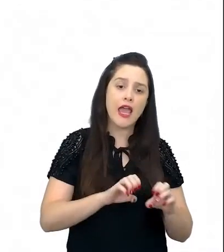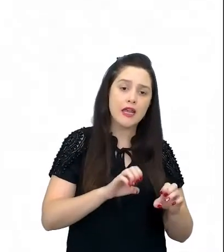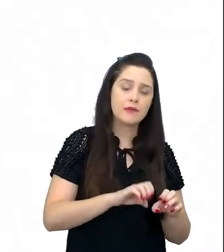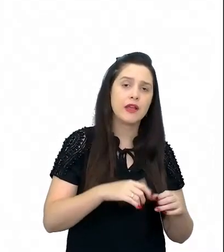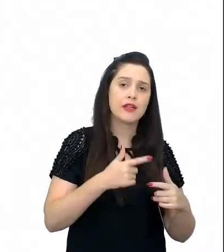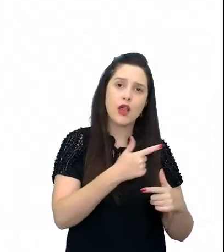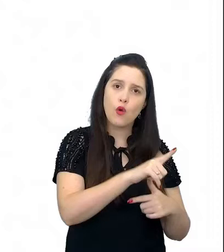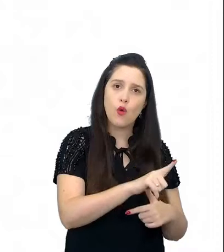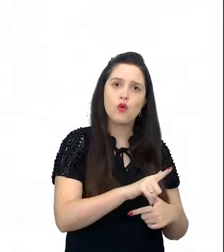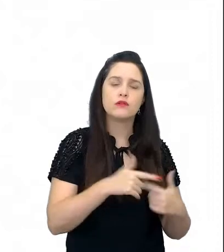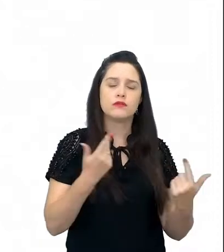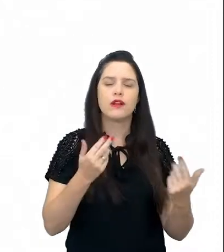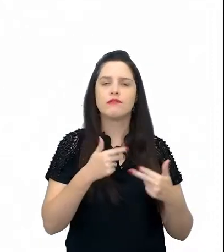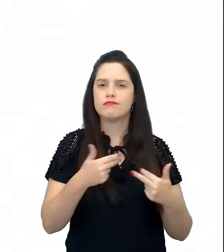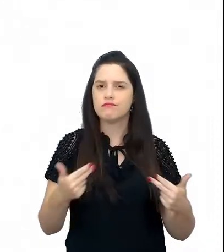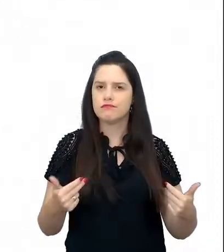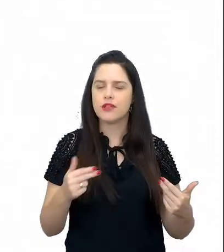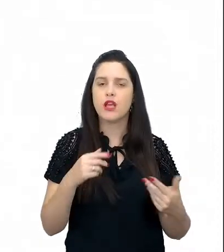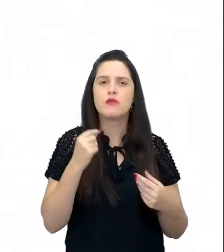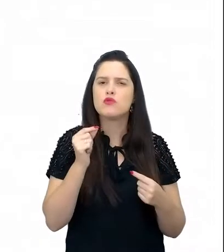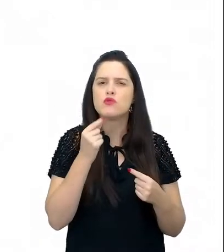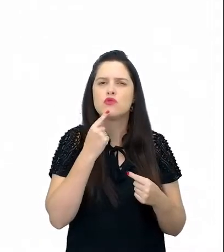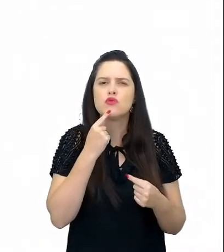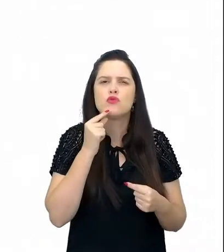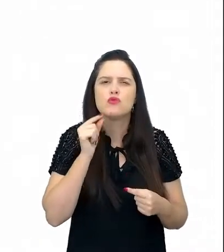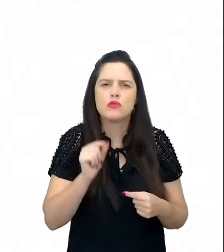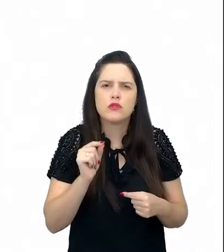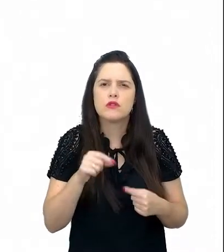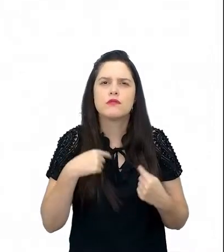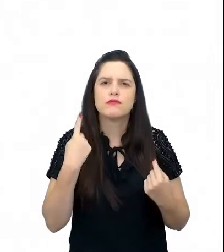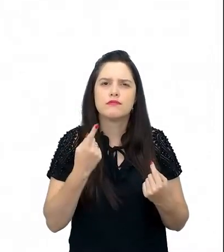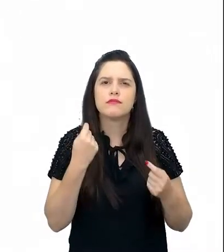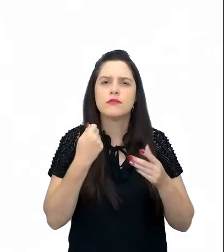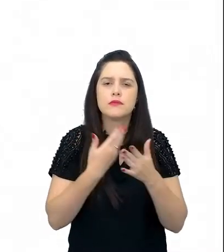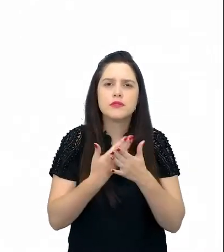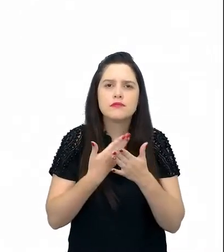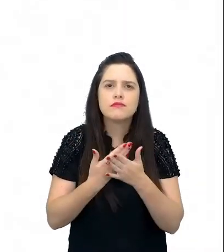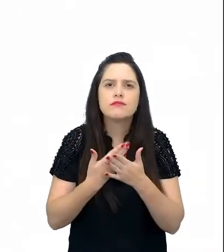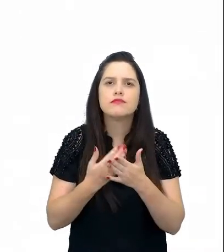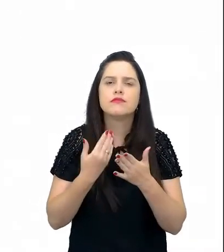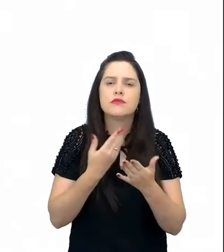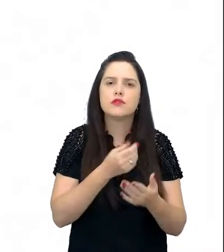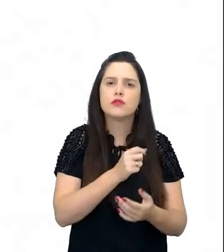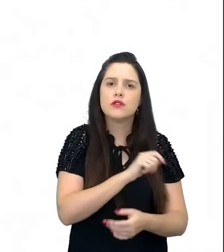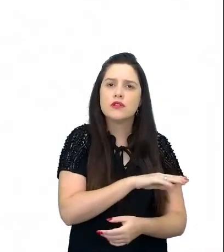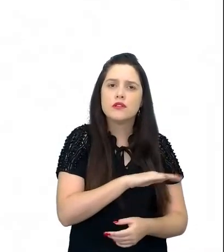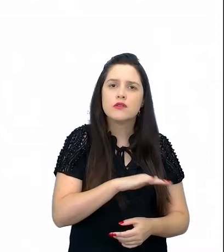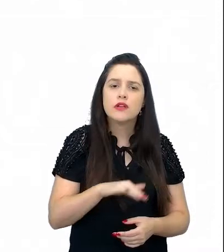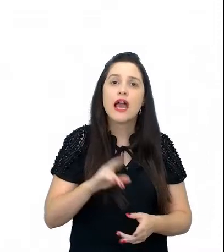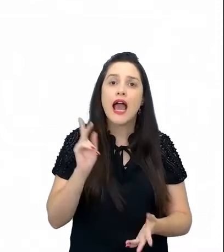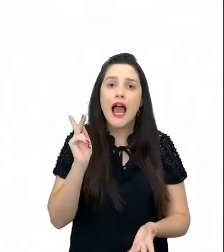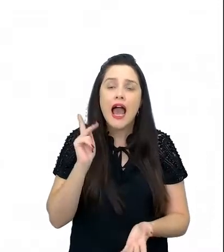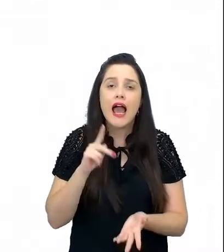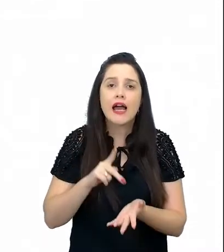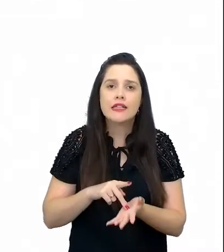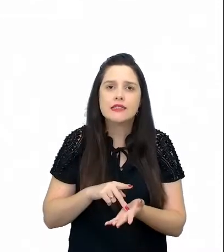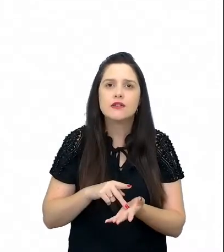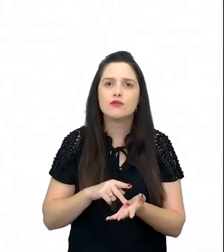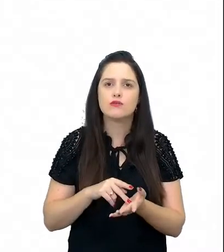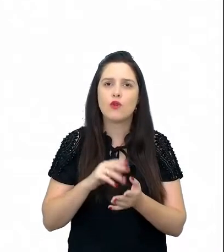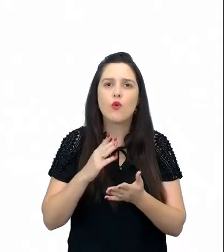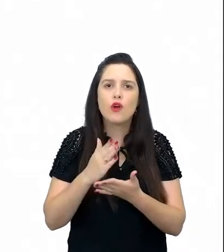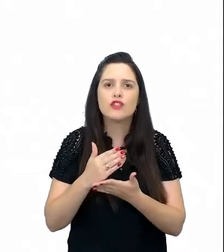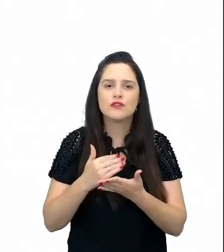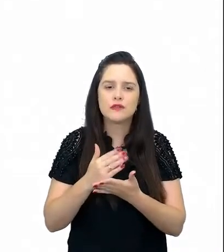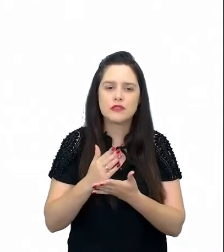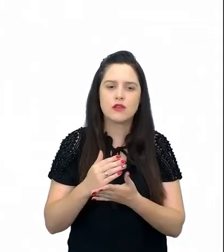outra? Isso daí, o que eu estou falando? Aí, o que a gente tem que discutir? A partir do momento que o aluno percebeu que razão é uma divisão,